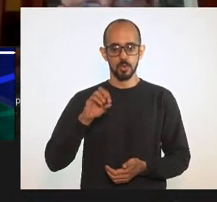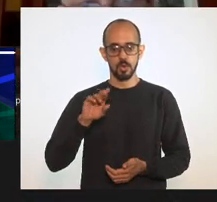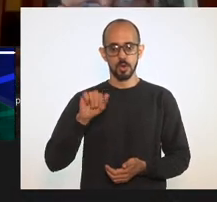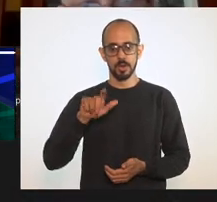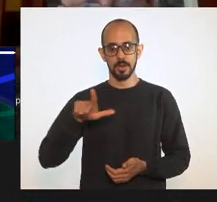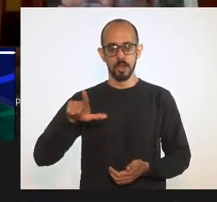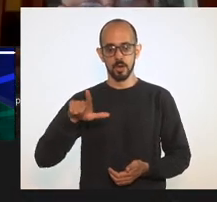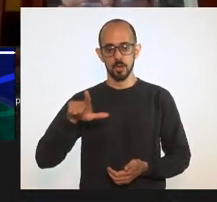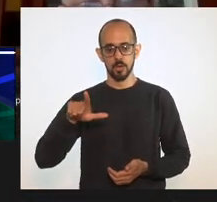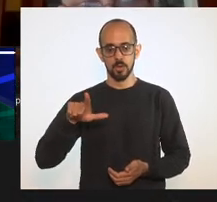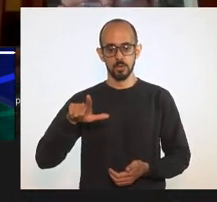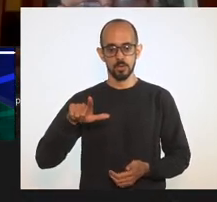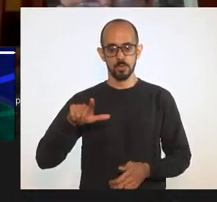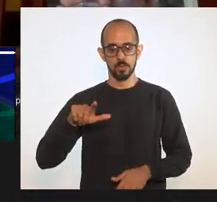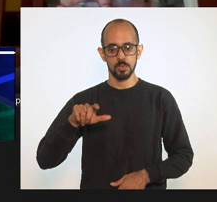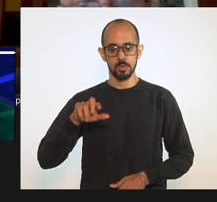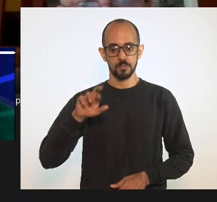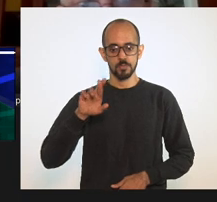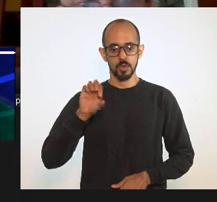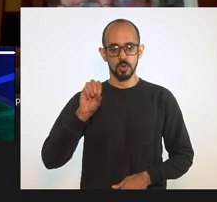Macedo,